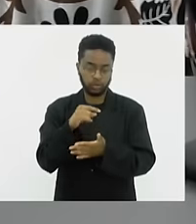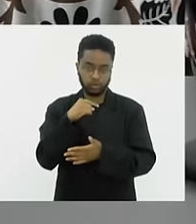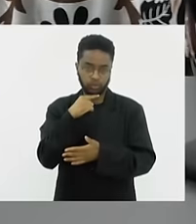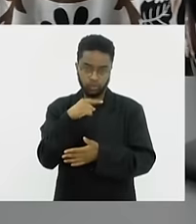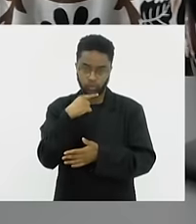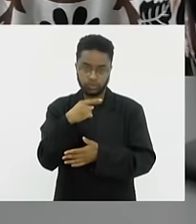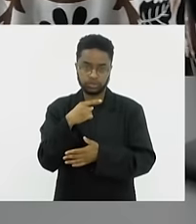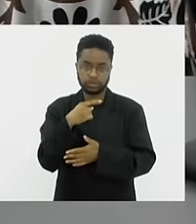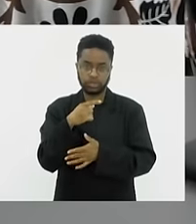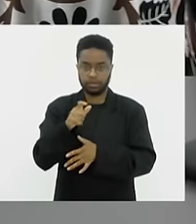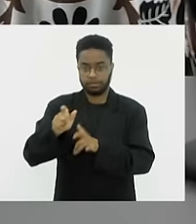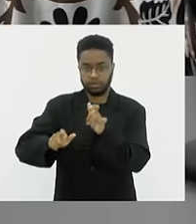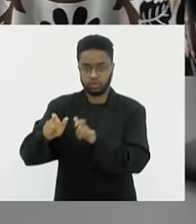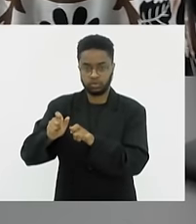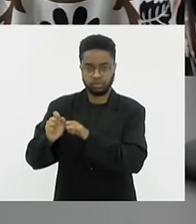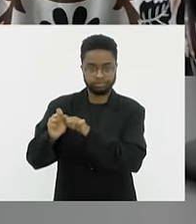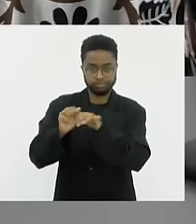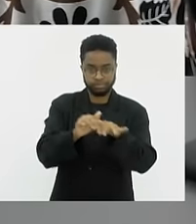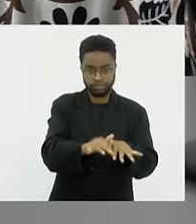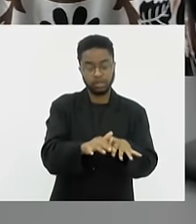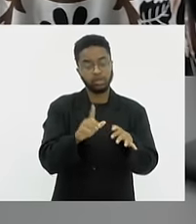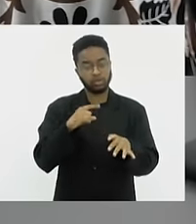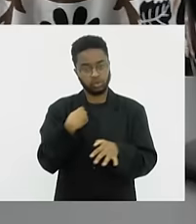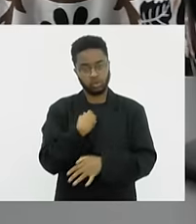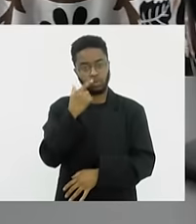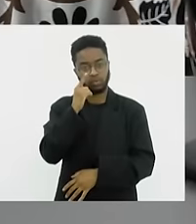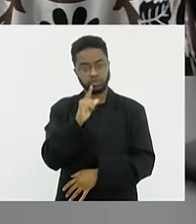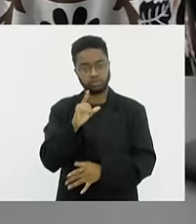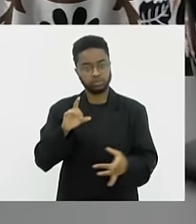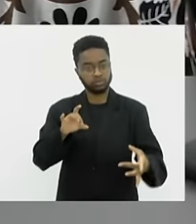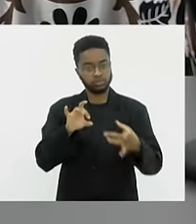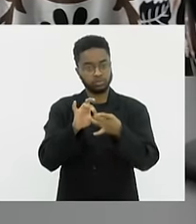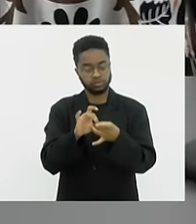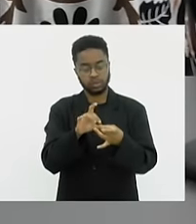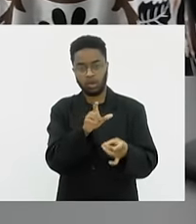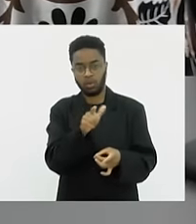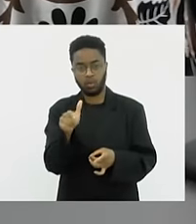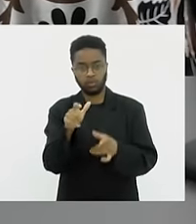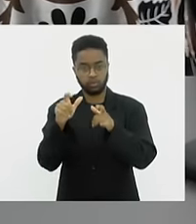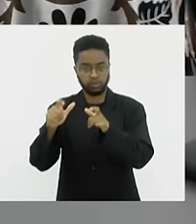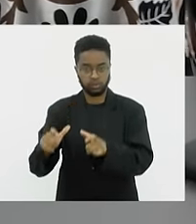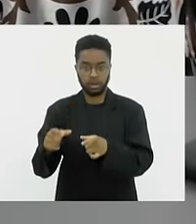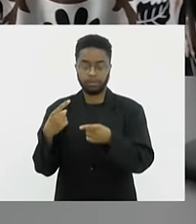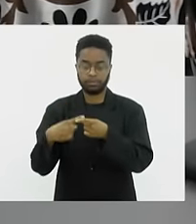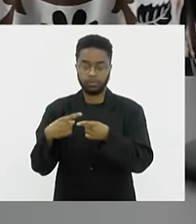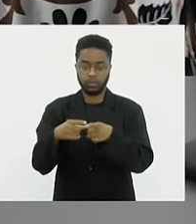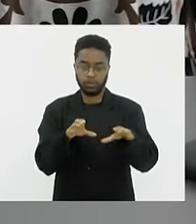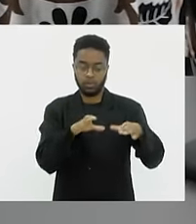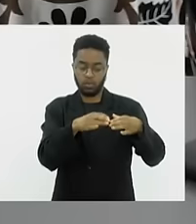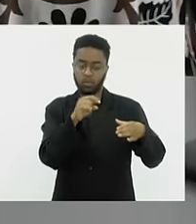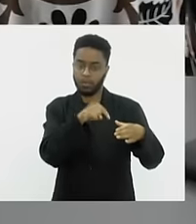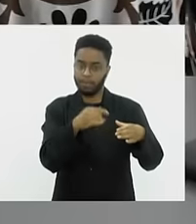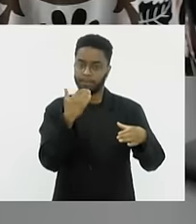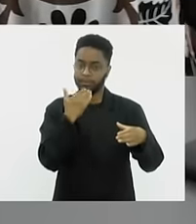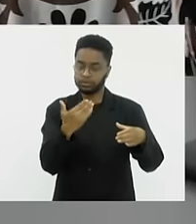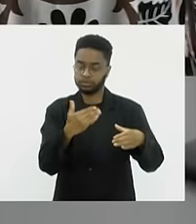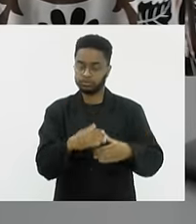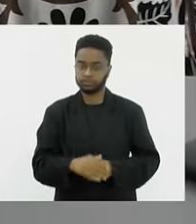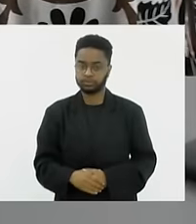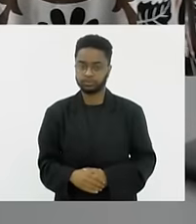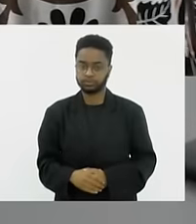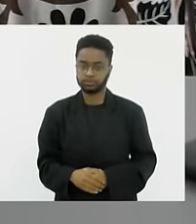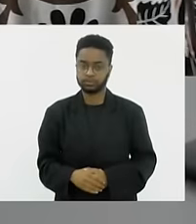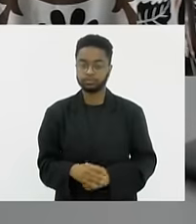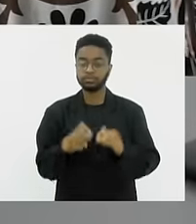passageiros, e conseguimos juntar em outra linha, que foi o pedido dos próprios permissionários.